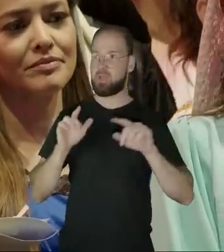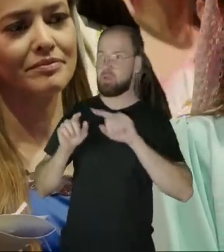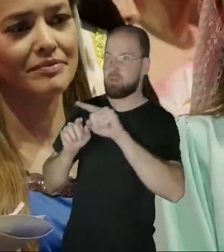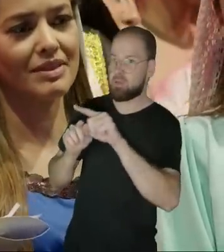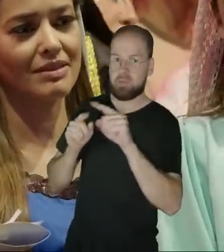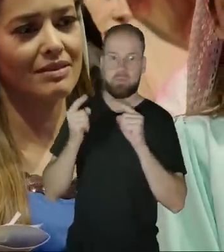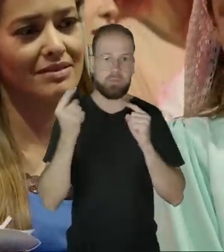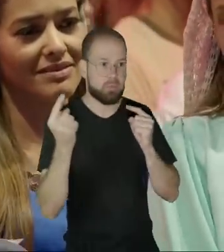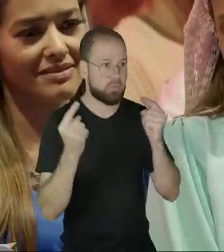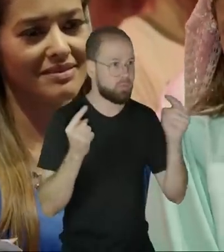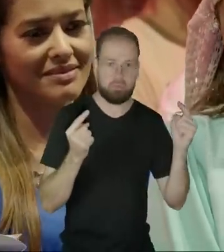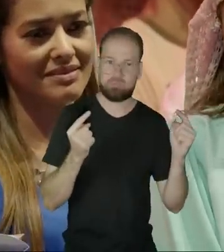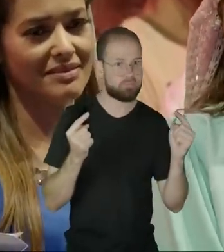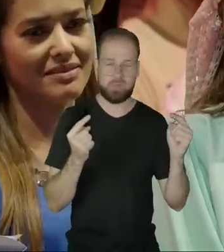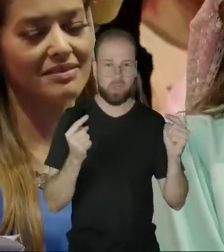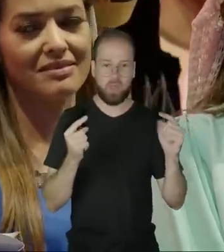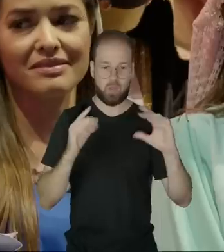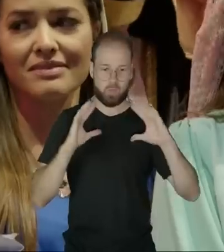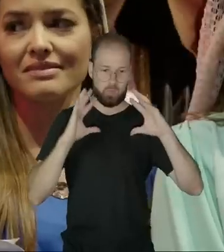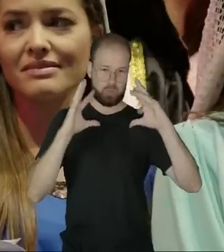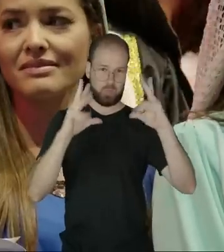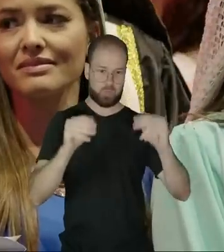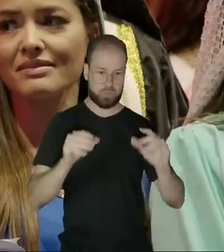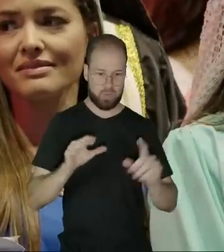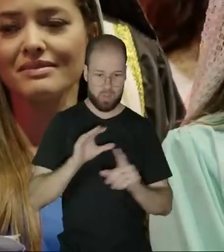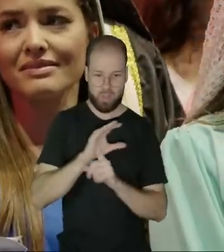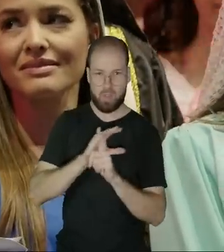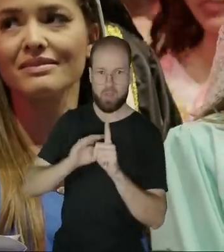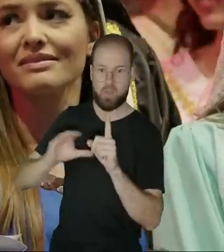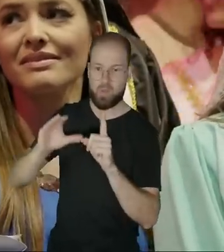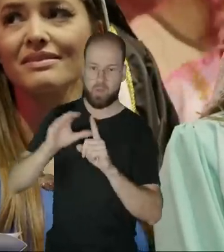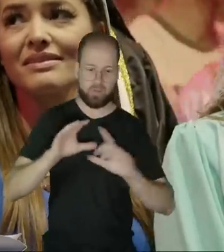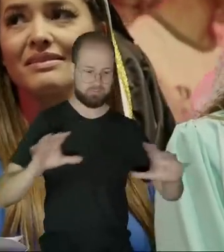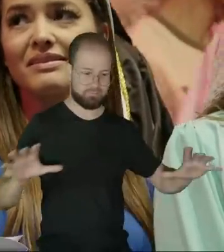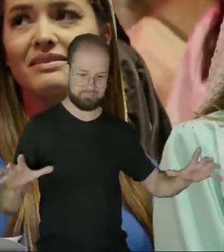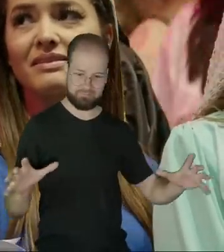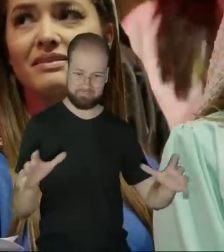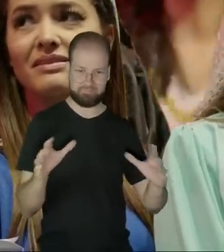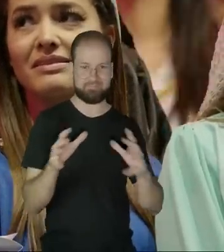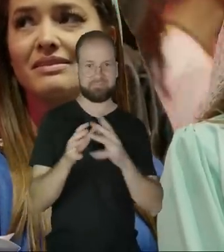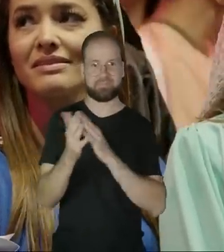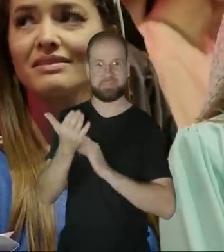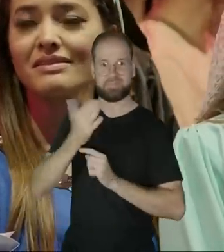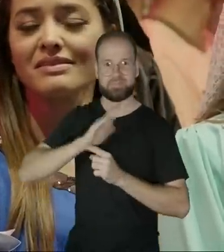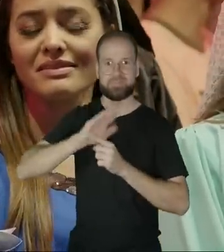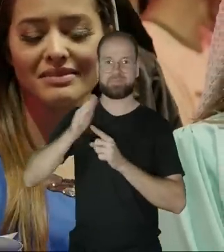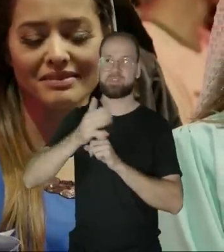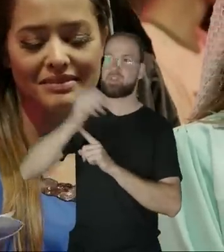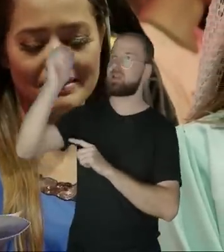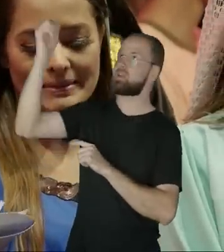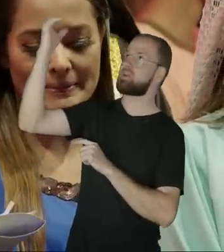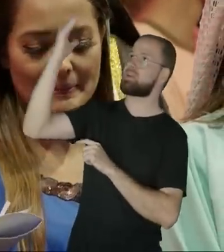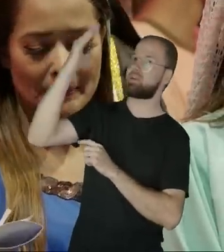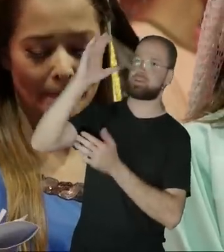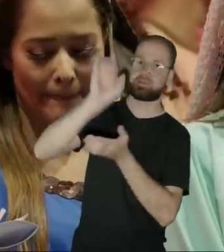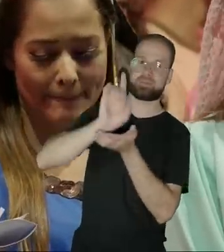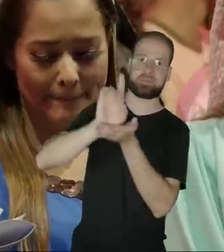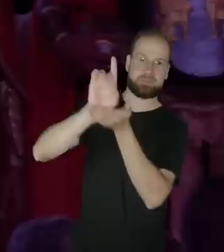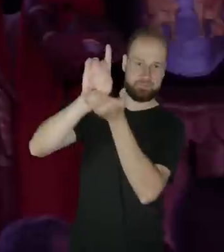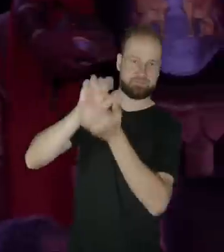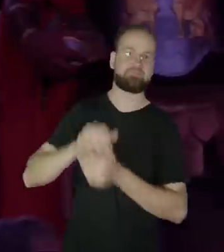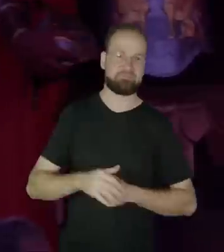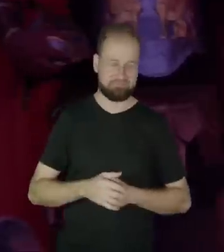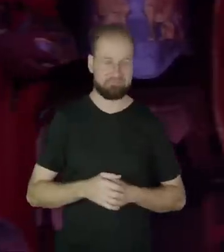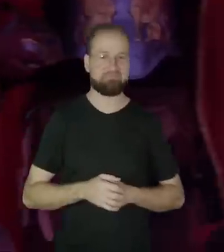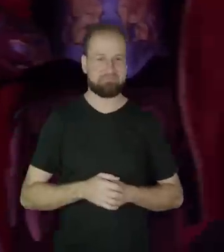faz e que faz acontecer o sinal da graça de Deus. É quase Páscoa, povo